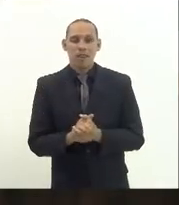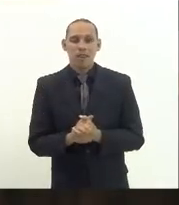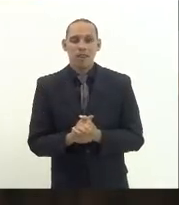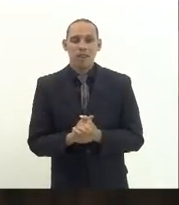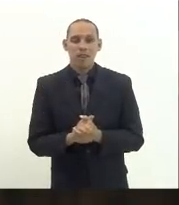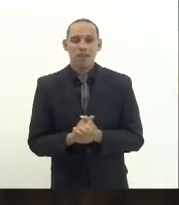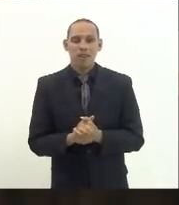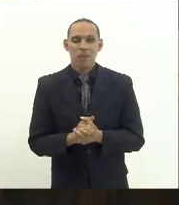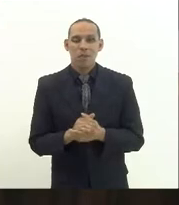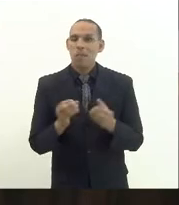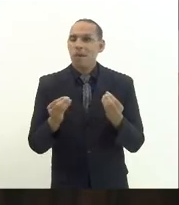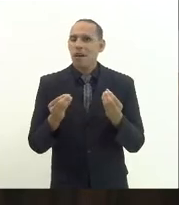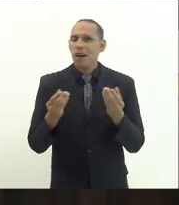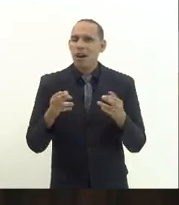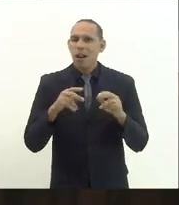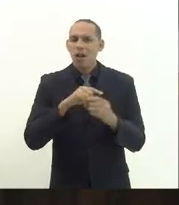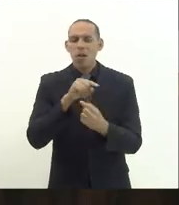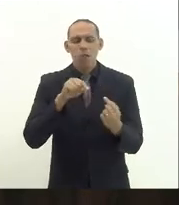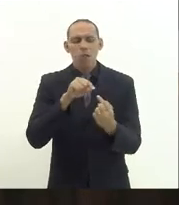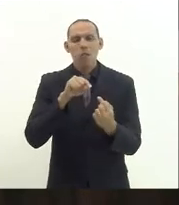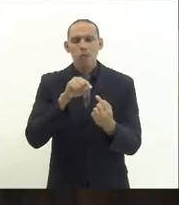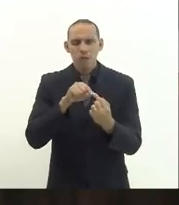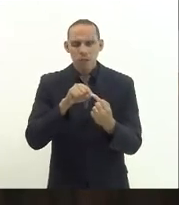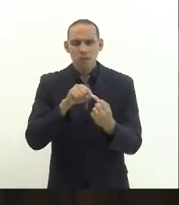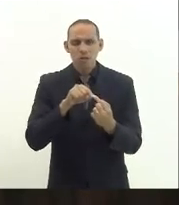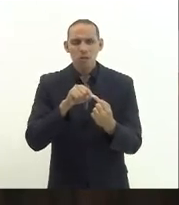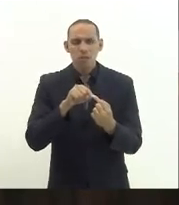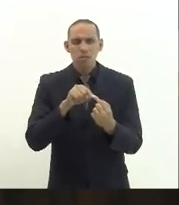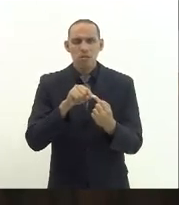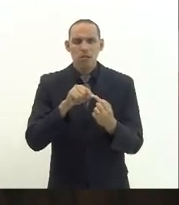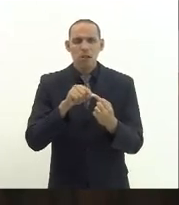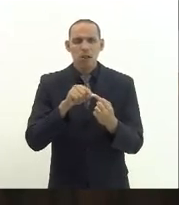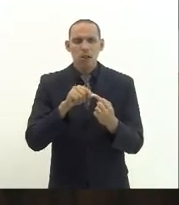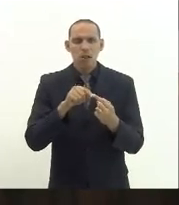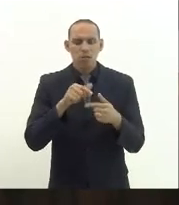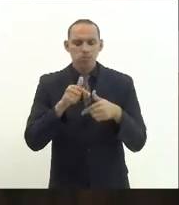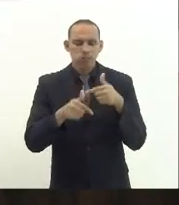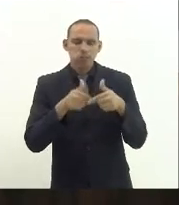da destinada ao funcionamento da comissão